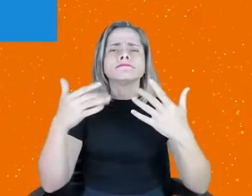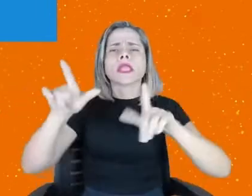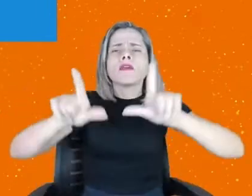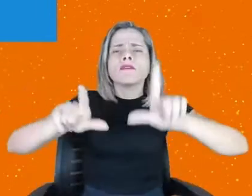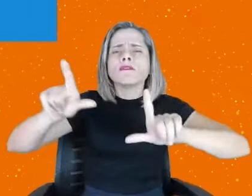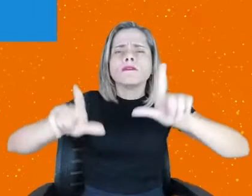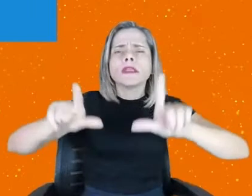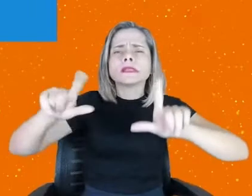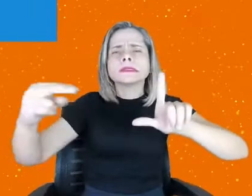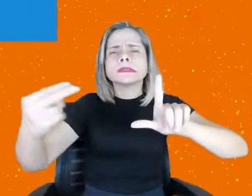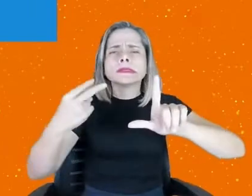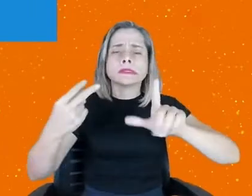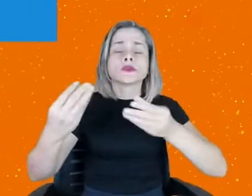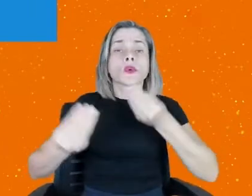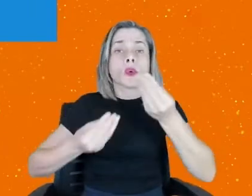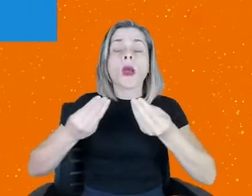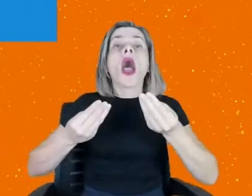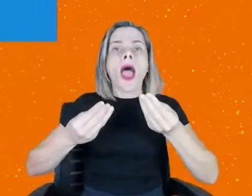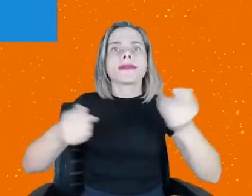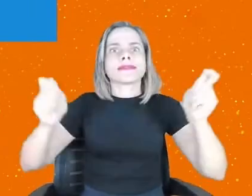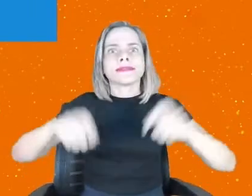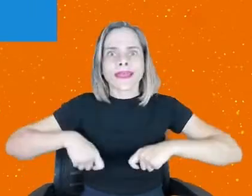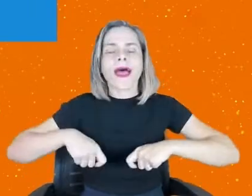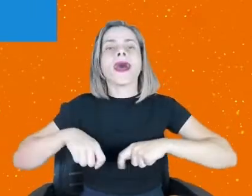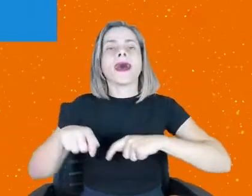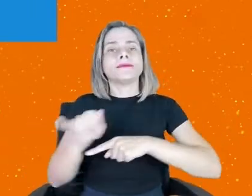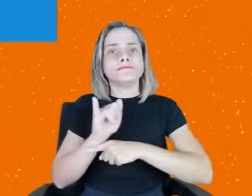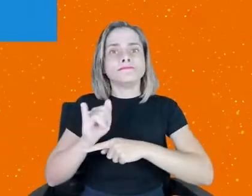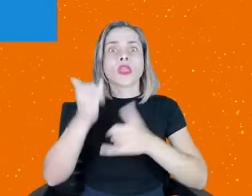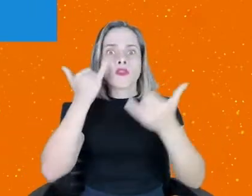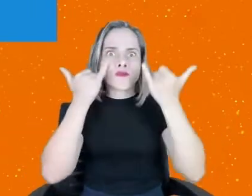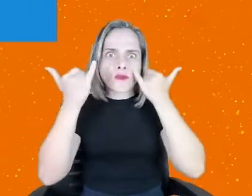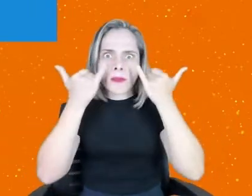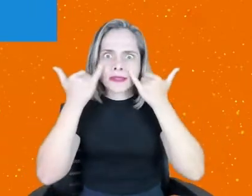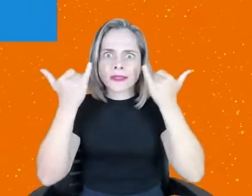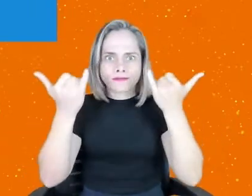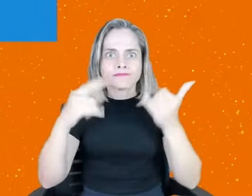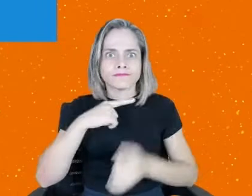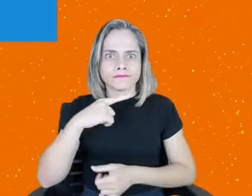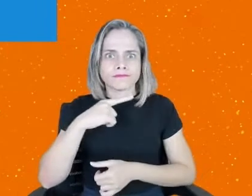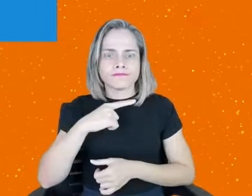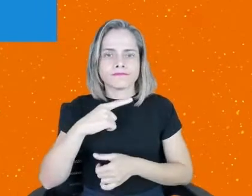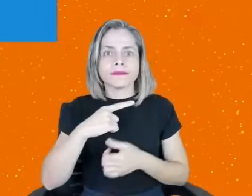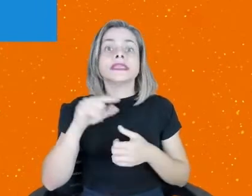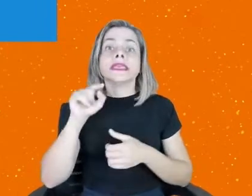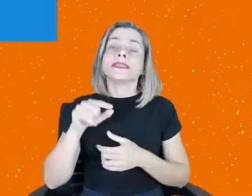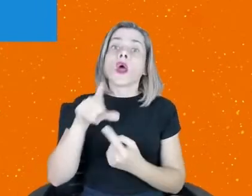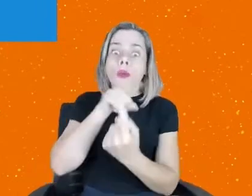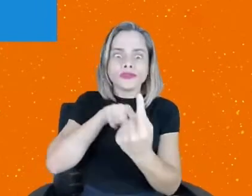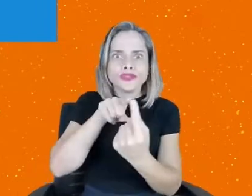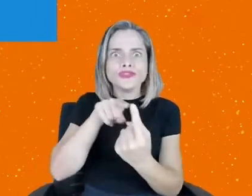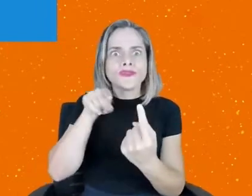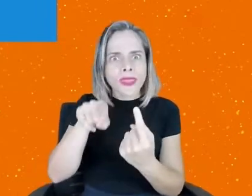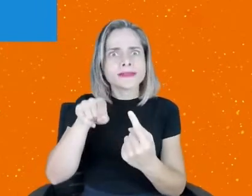bem grande a rede de informações Então é isso é basicamente o foco é desse tipo de de tecnologia